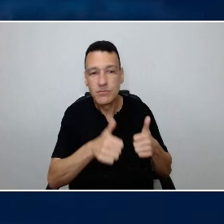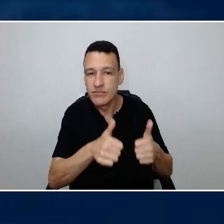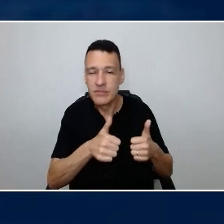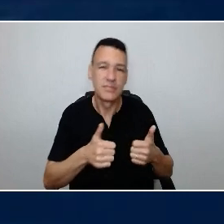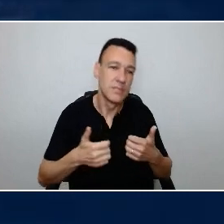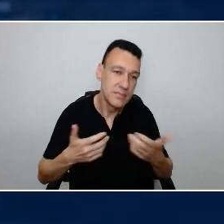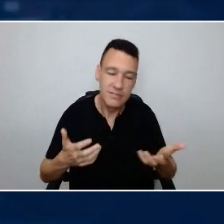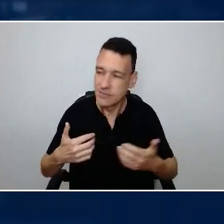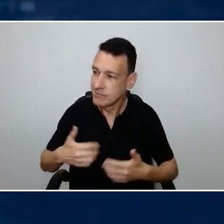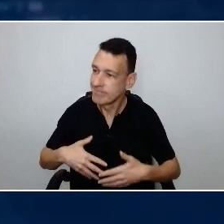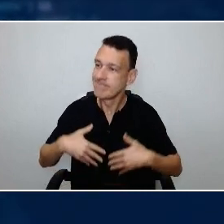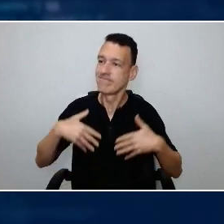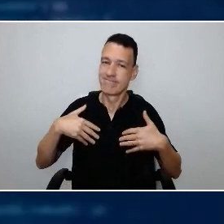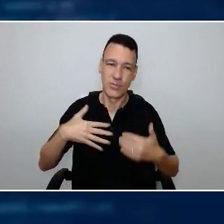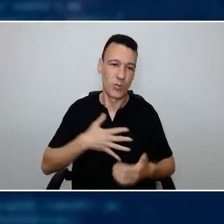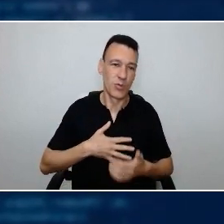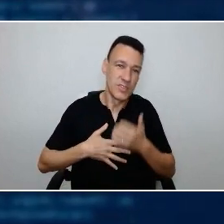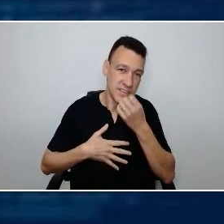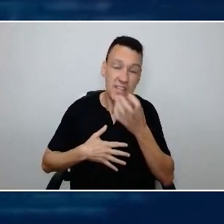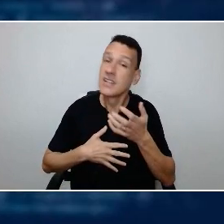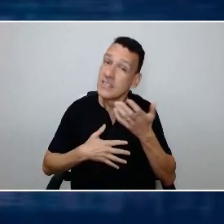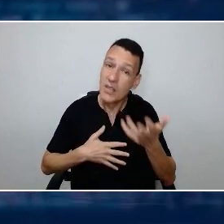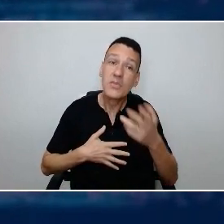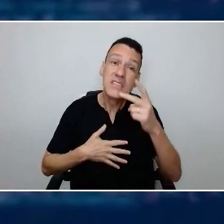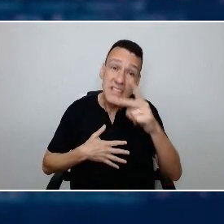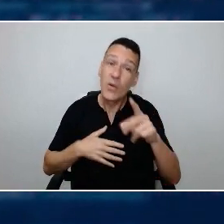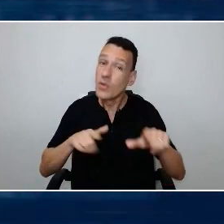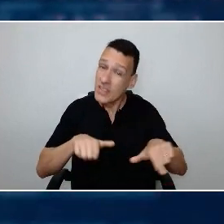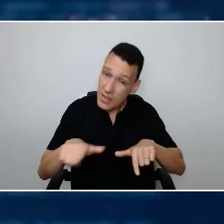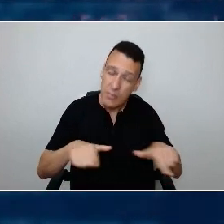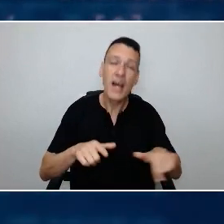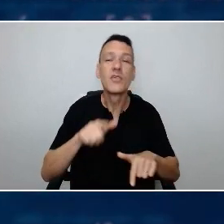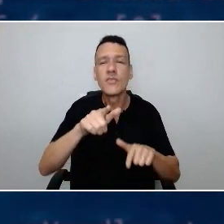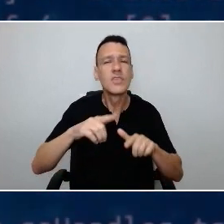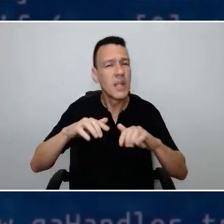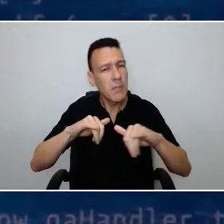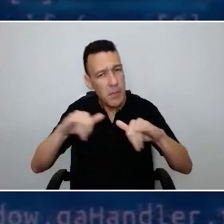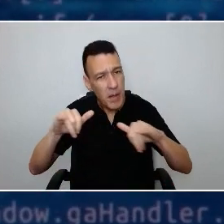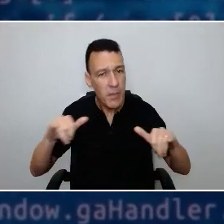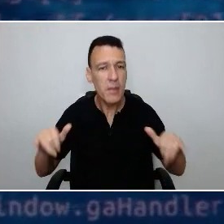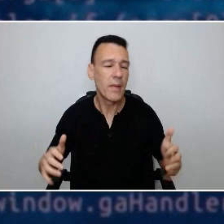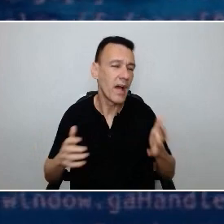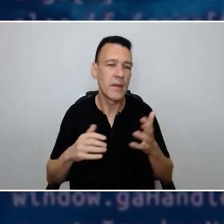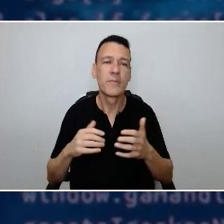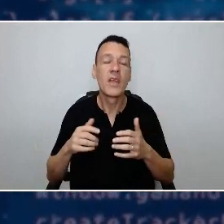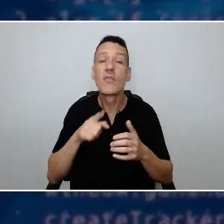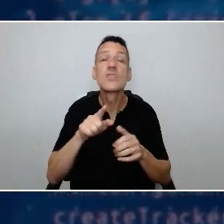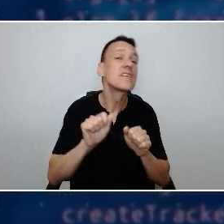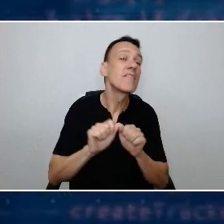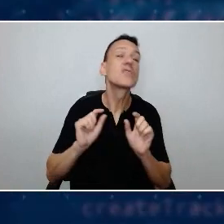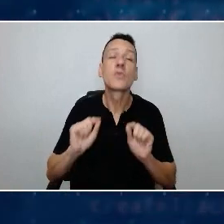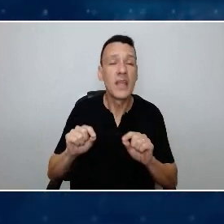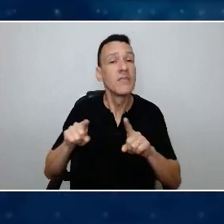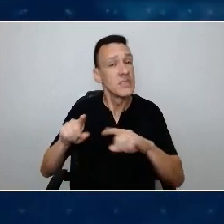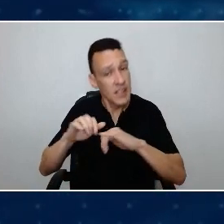compartilha trabalho de vocês fale o que vocês fazem mesmo que seja só uma foto assim Ah estou aprendendo isso botem na red social na rede sociaal de